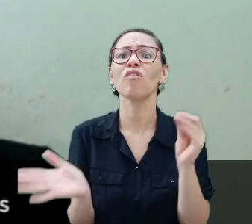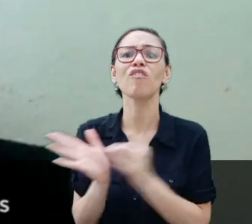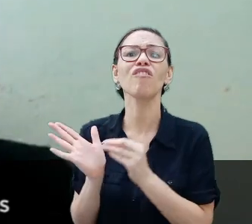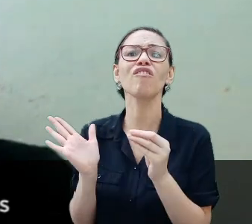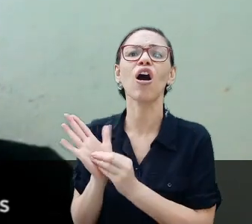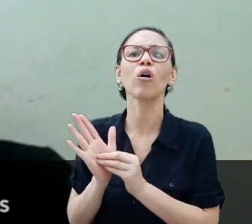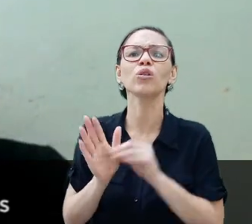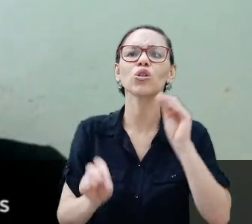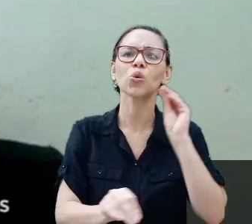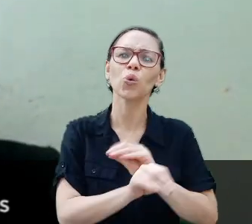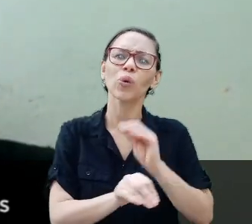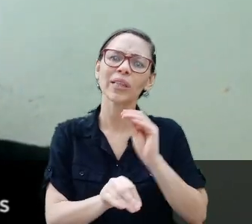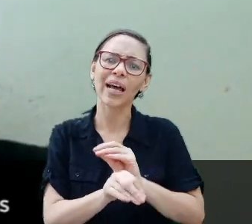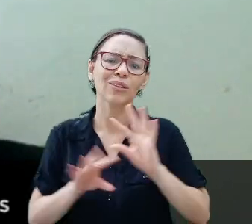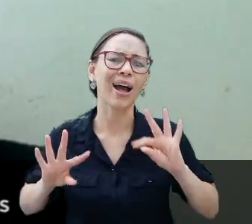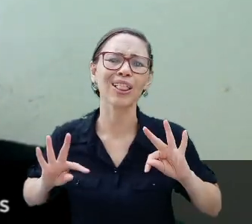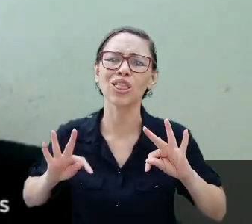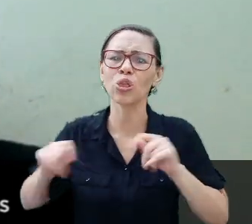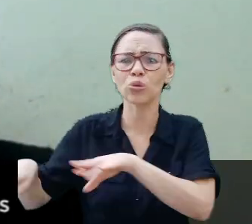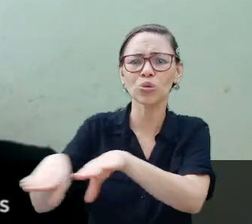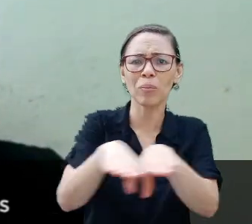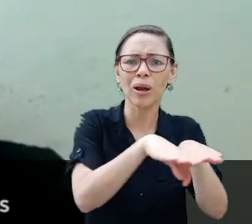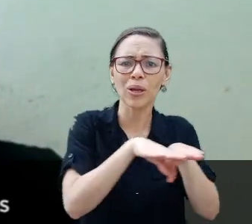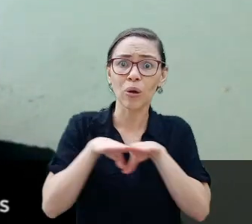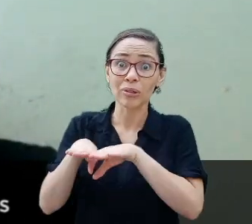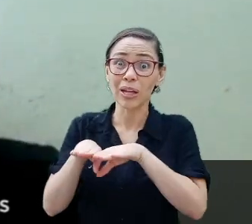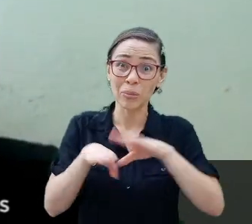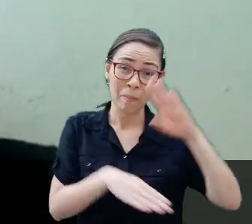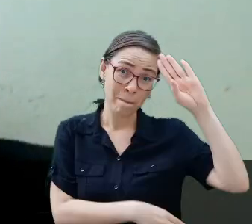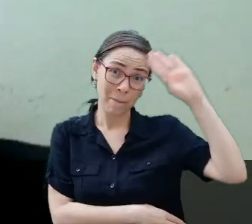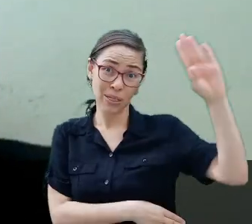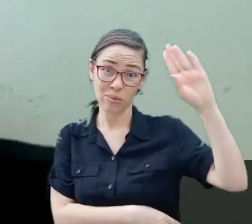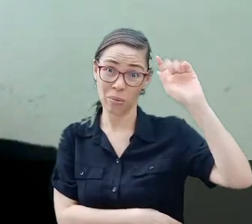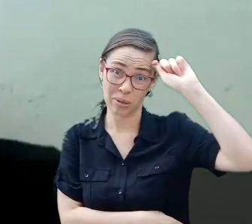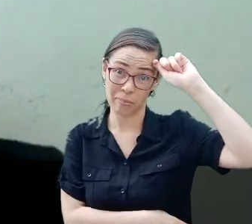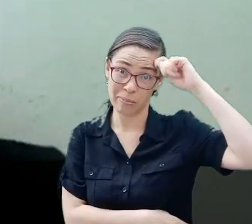da falta de cuidado a crianças e adolescentes negras